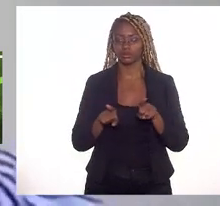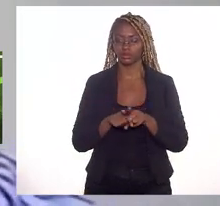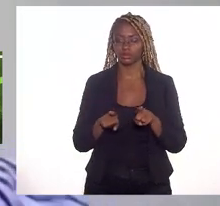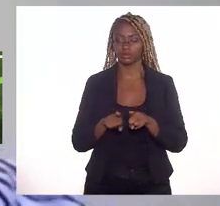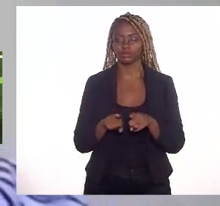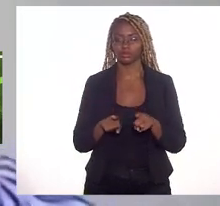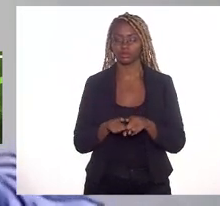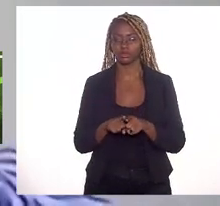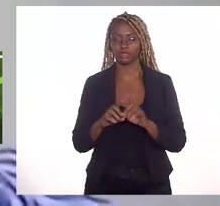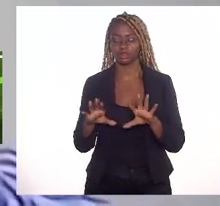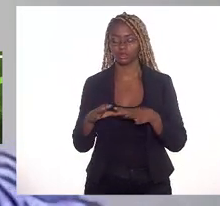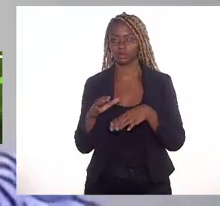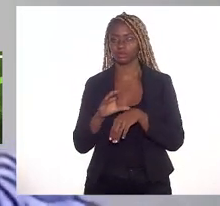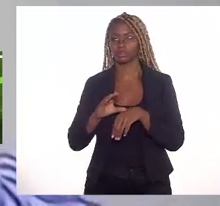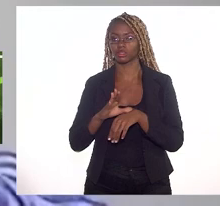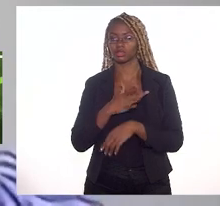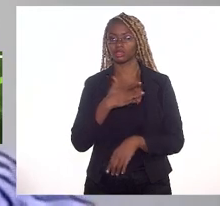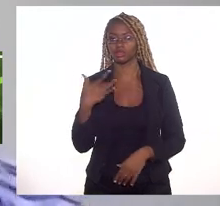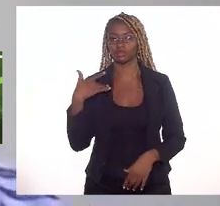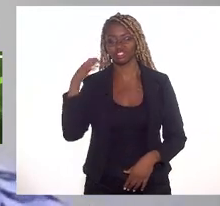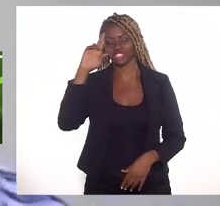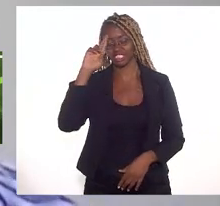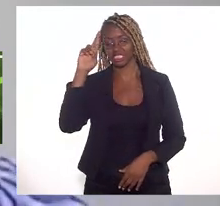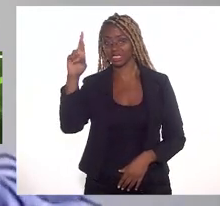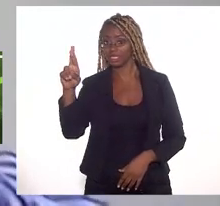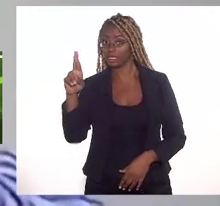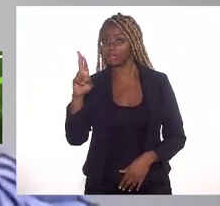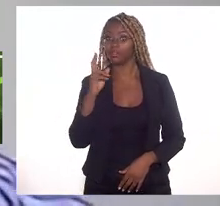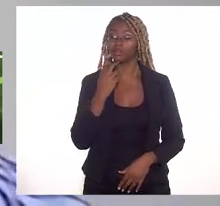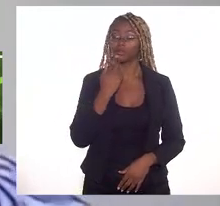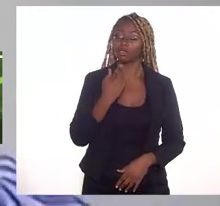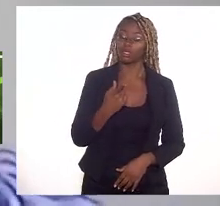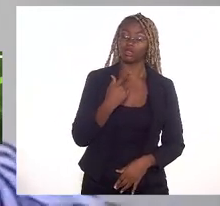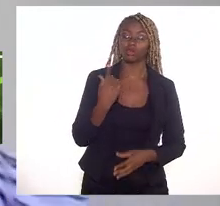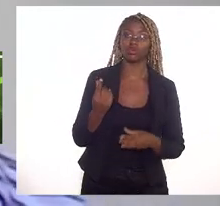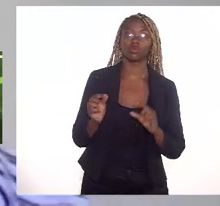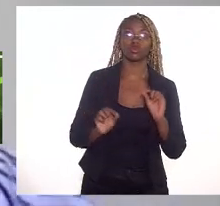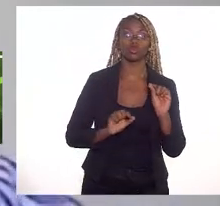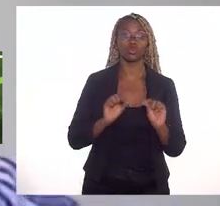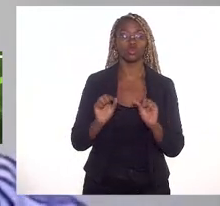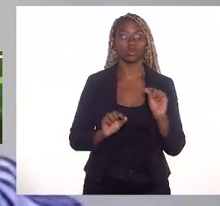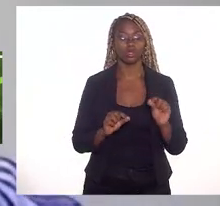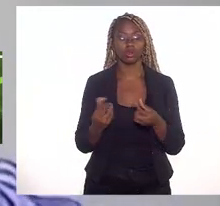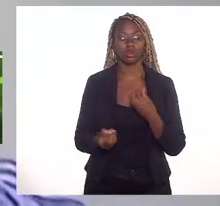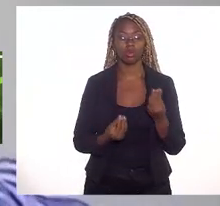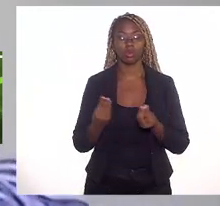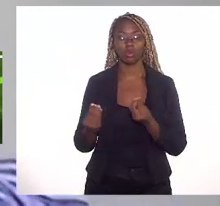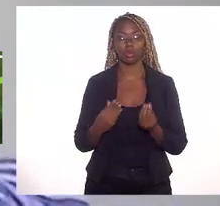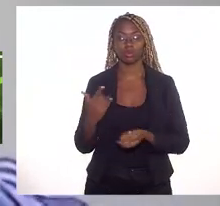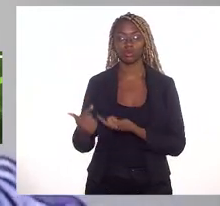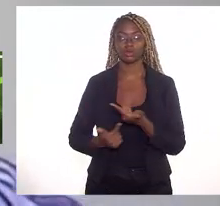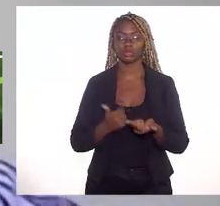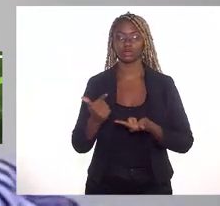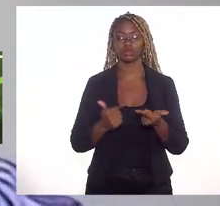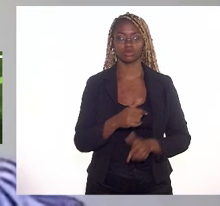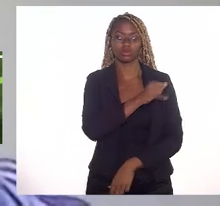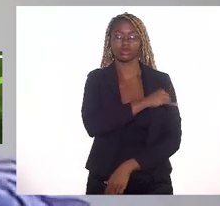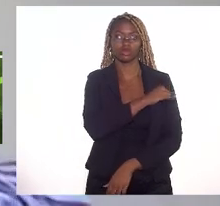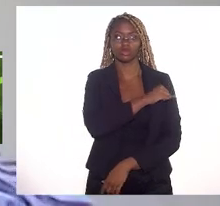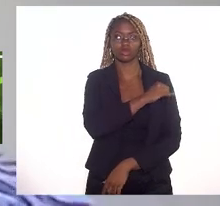liderando, precisamos saber, afinal de contas, como está ou como estão os serviços no Rio de Janeiro, né,